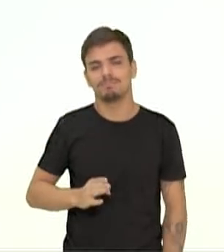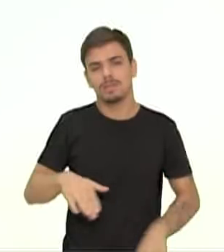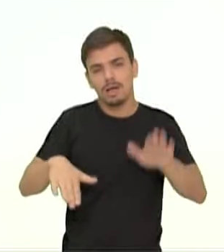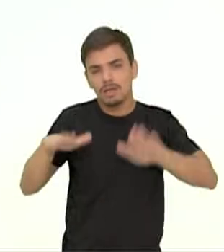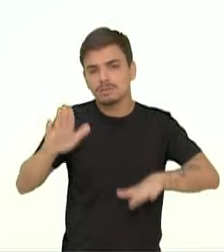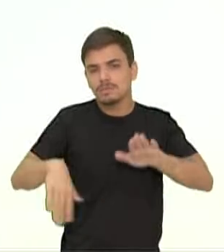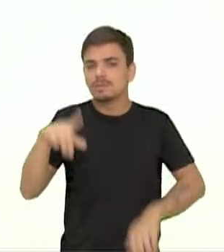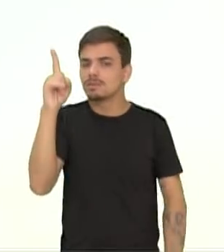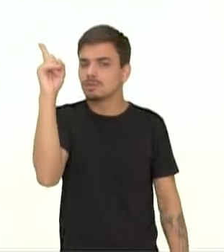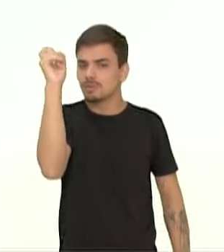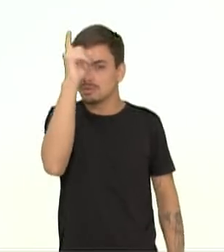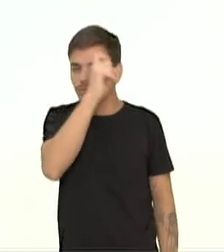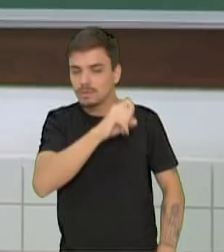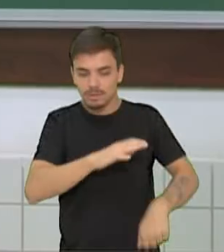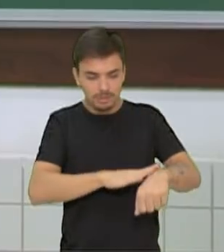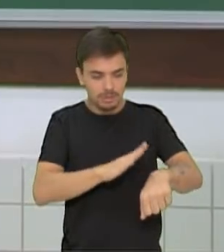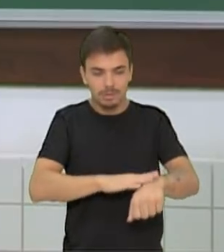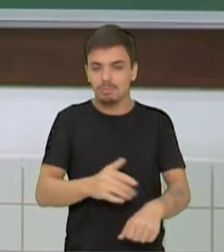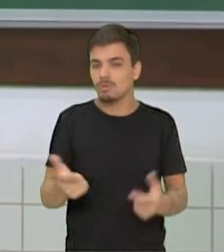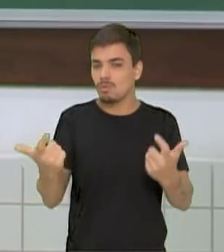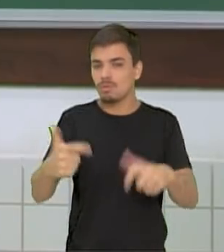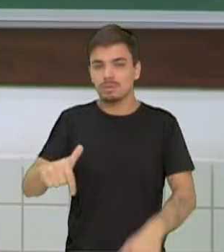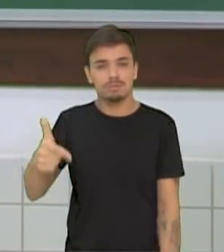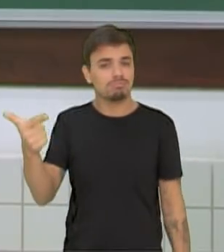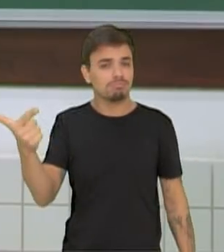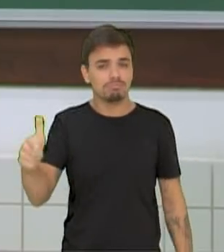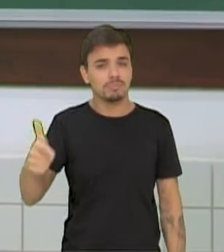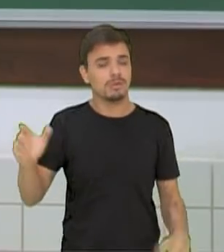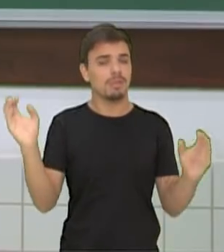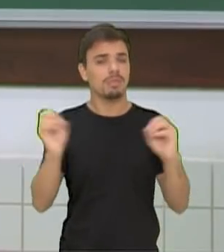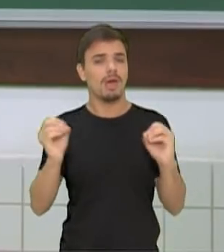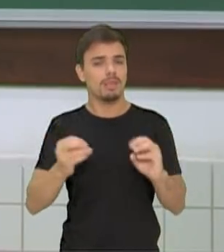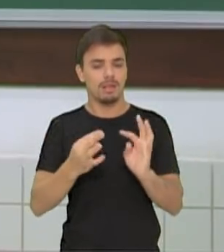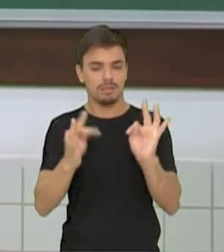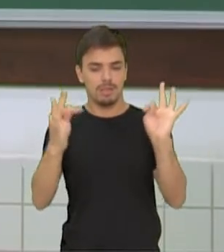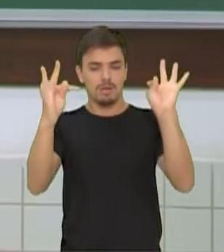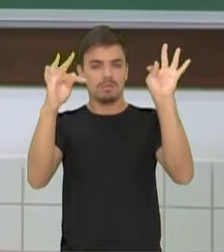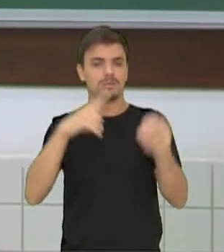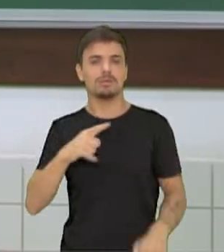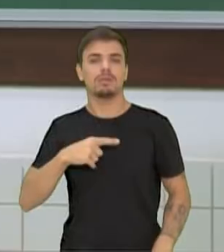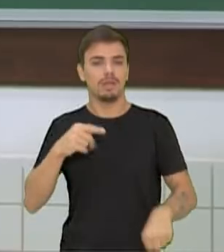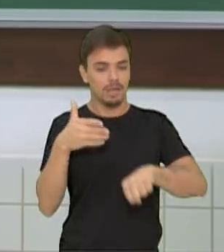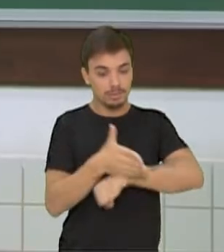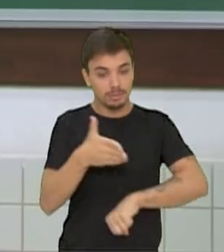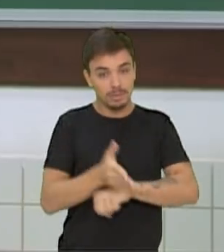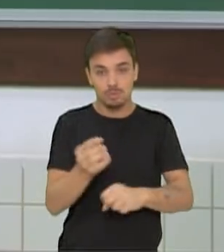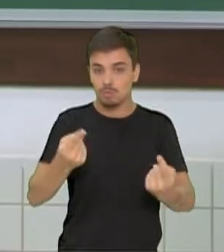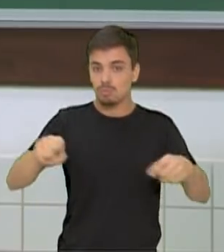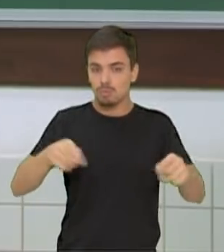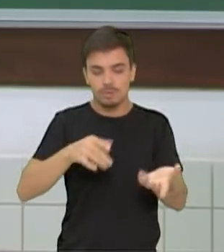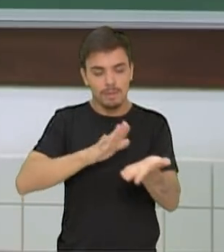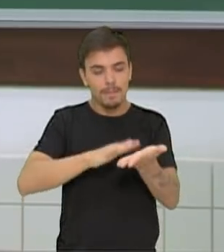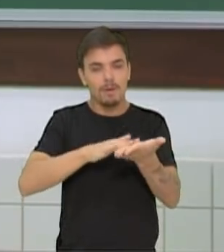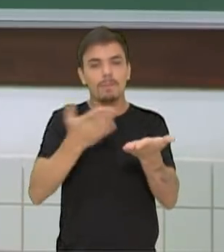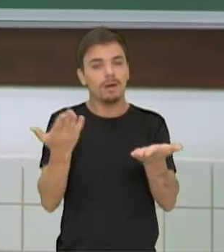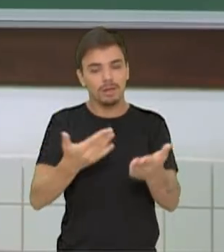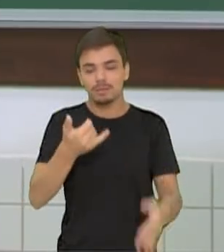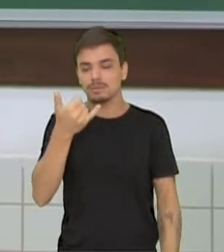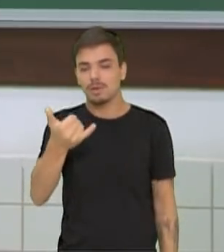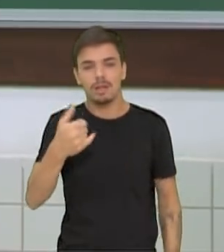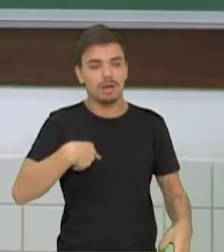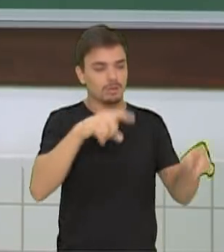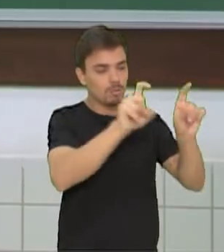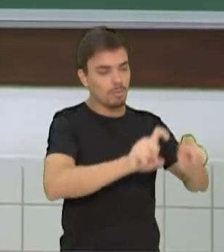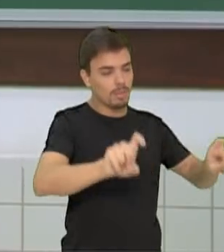período onde não existia essa tecnologia, onde a gente tem acesso à música ali na palma da nossa mão, no celular, no computador,